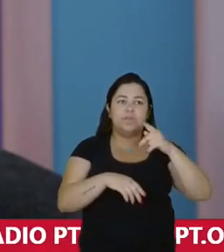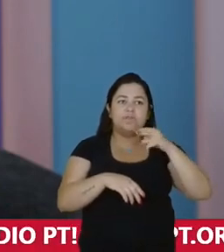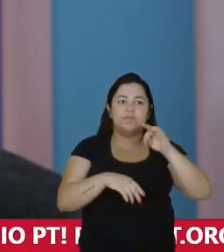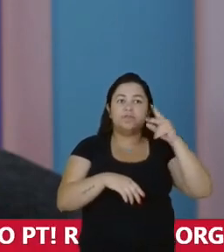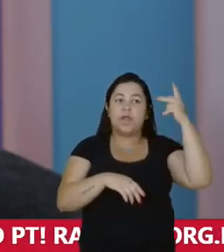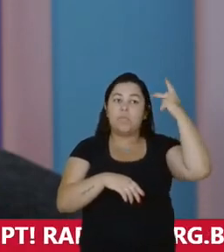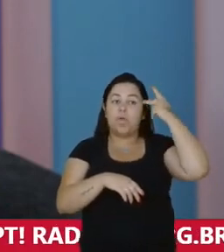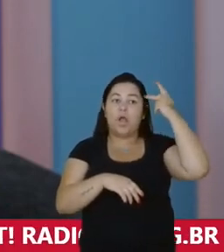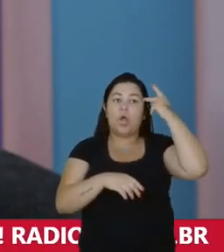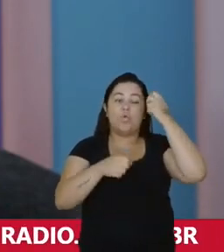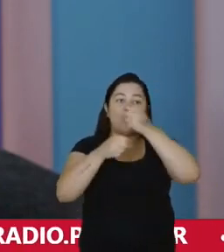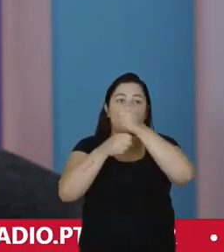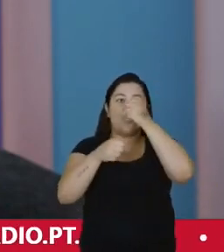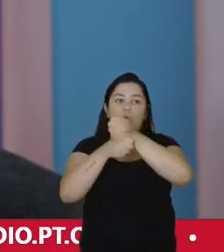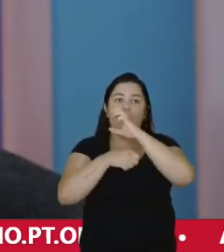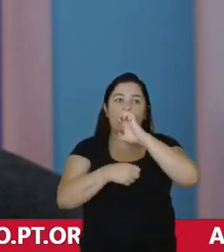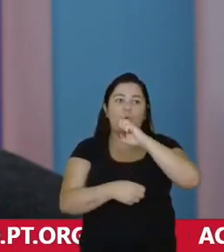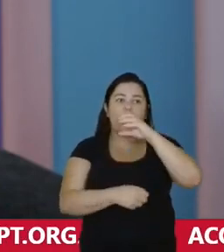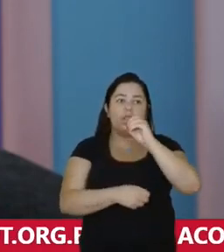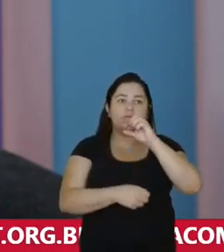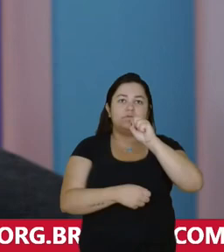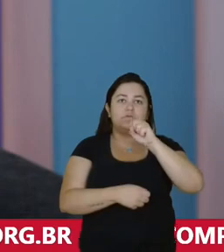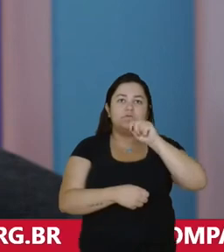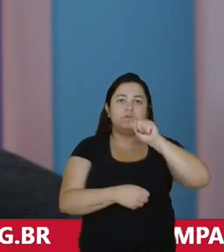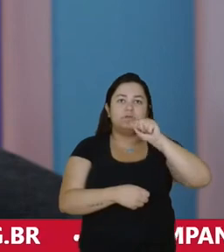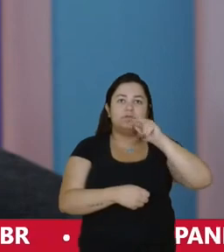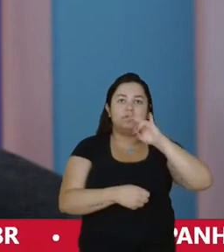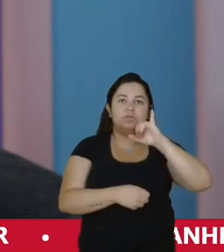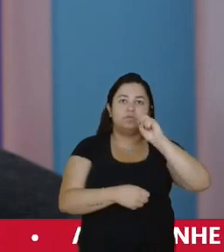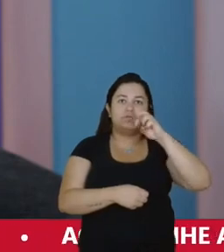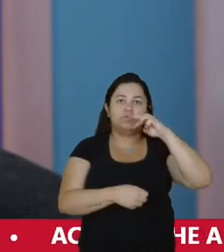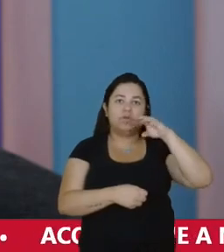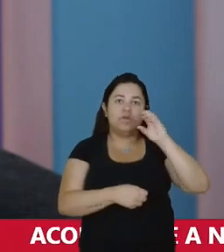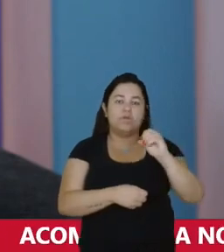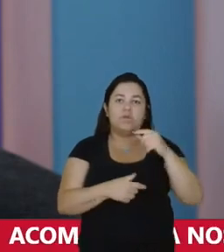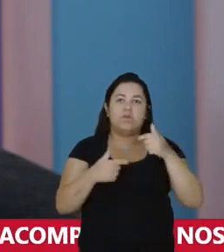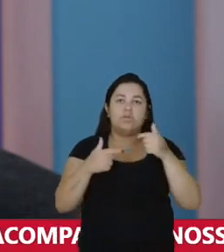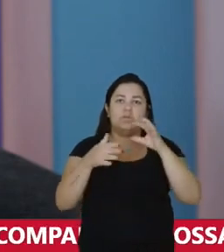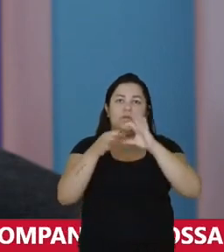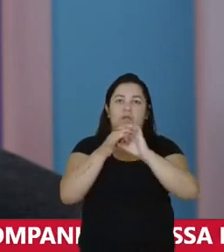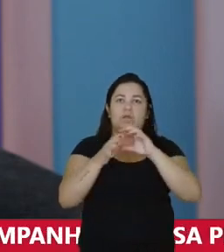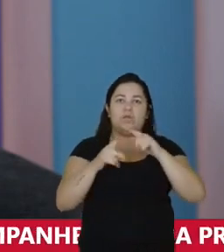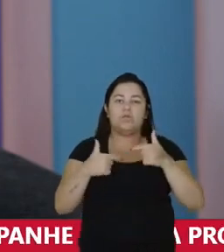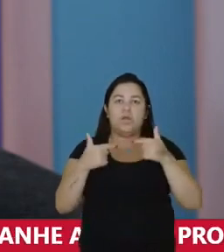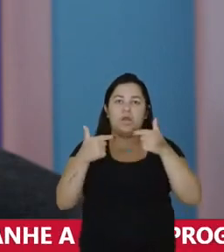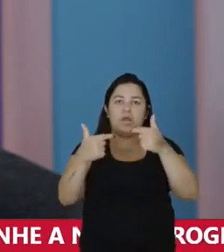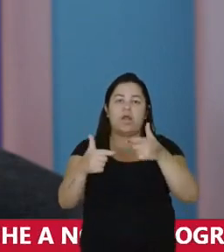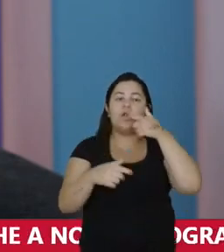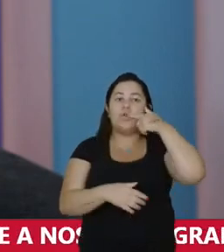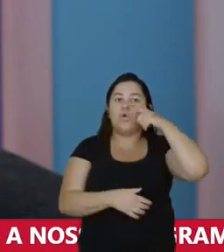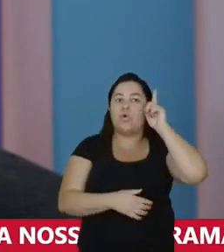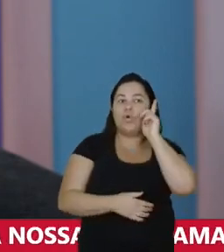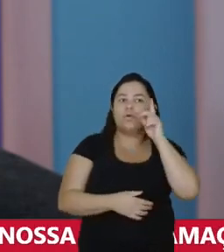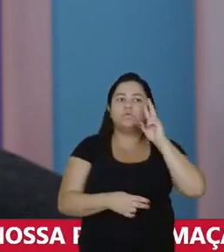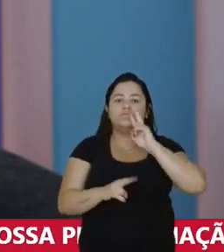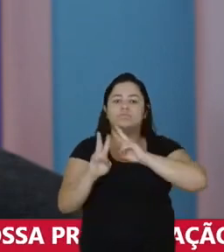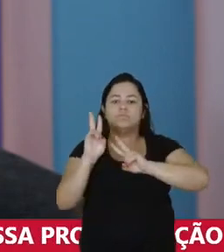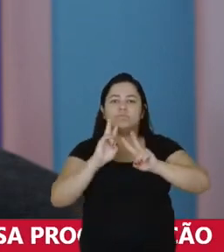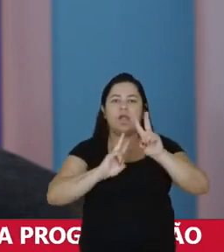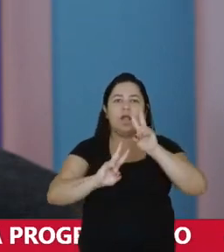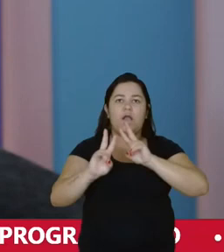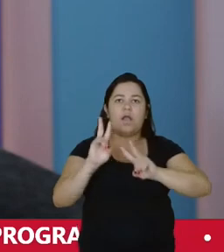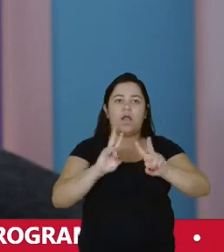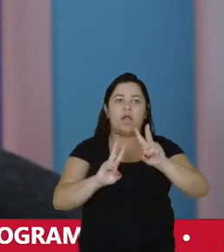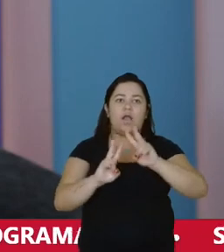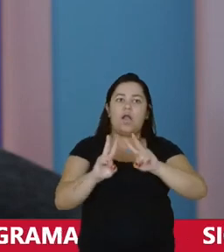sobre a construção do ecossocialismo e como ele se conecta a todas as lutas. Antes, eu convido você a acompanhar comigo a